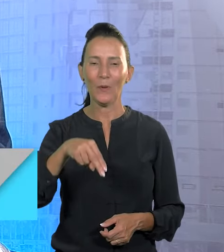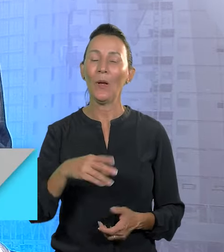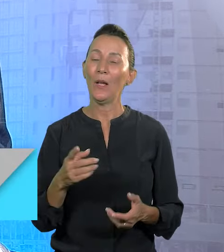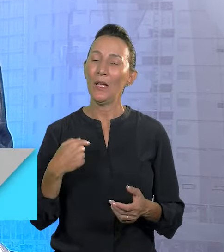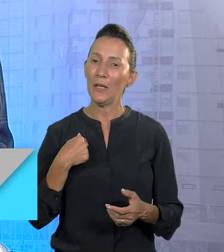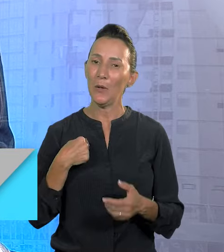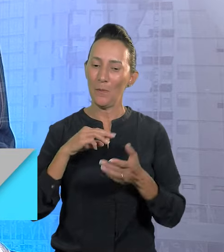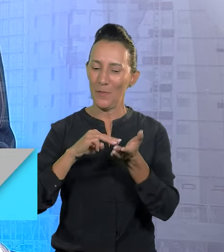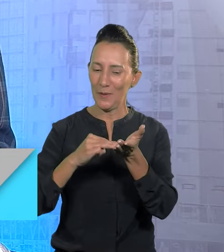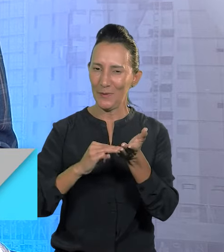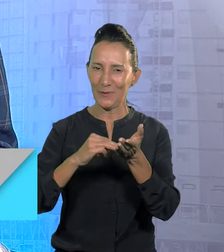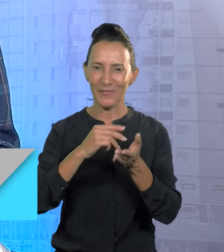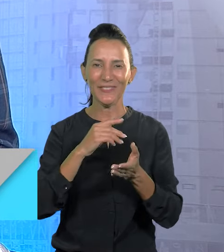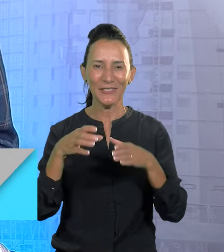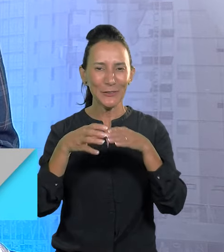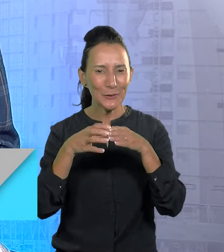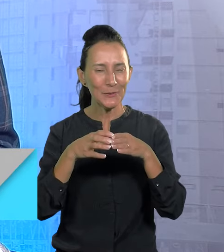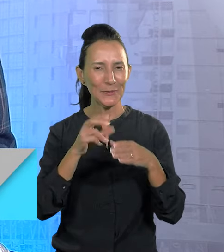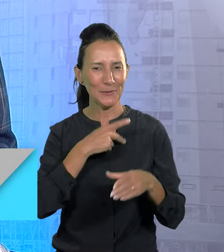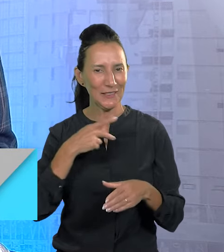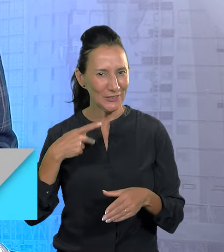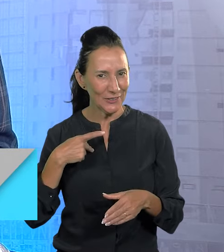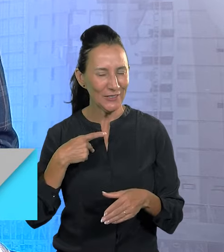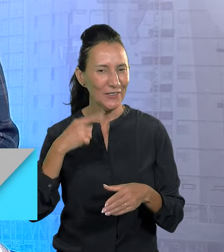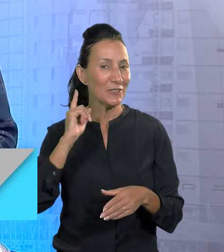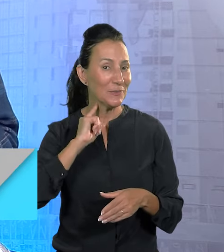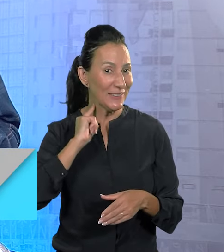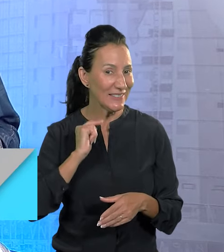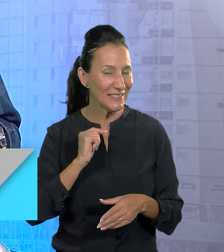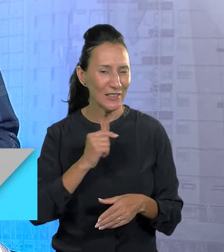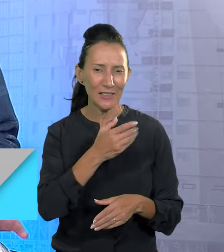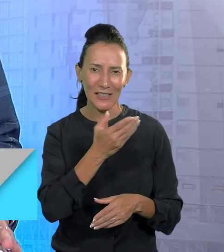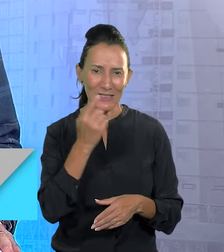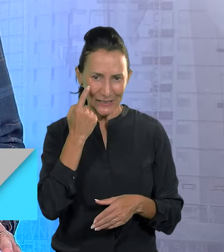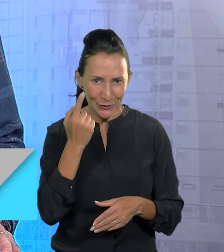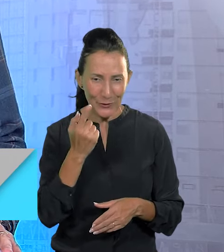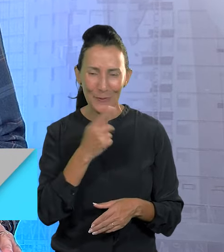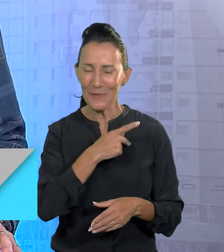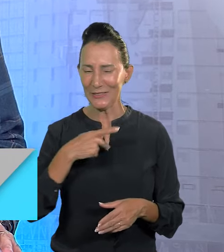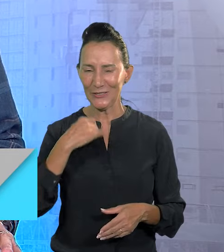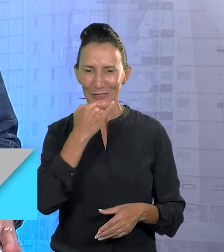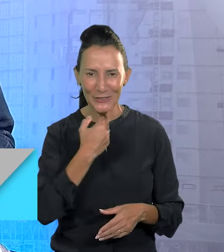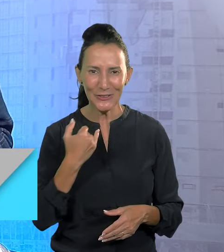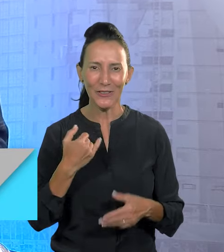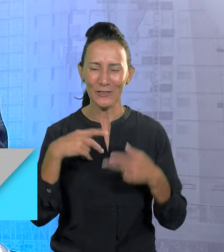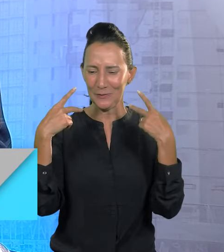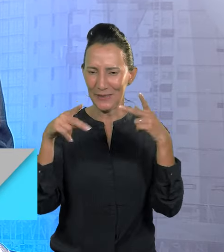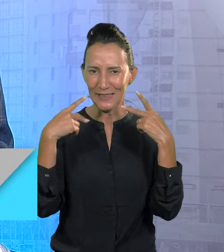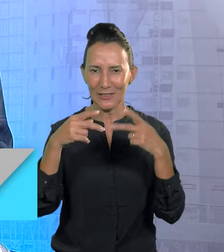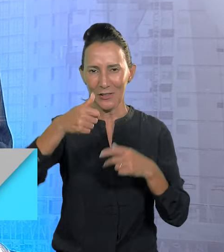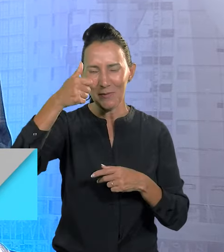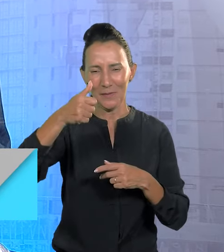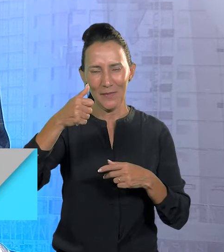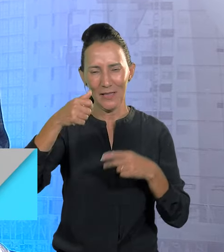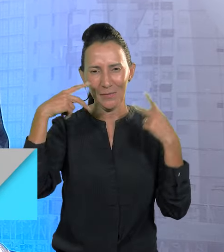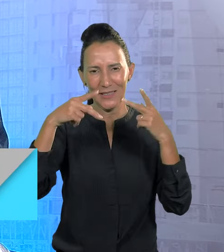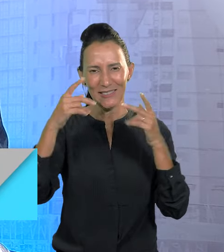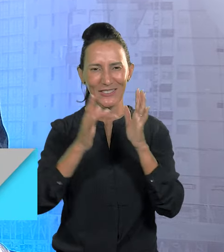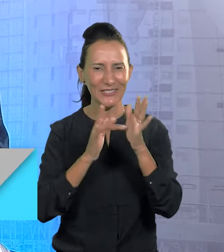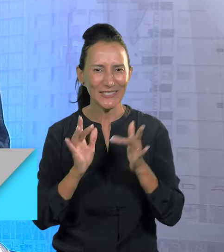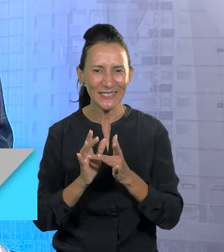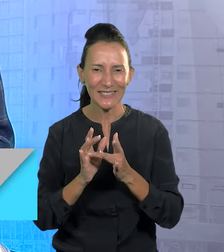de Minas Gerais. Nosso pastor-presidente, Jorge Linhares, acabou de dar uma linda mensagem acerca do primeiro sermão de Jesus,